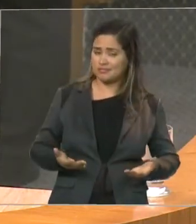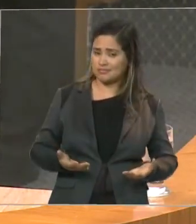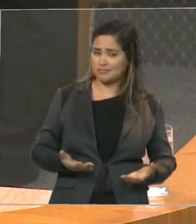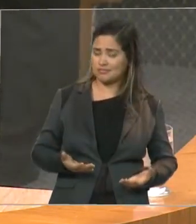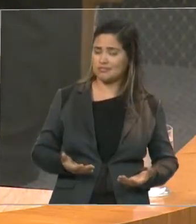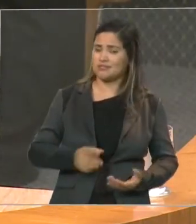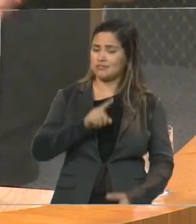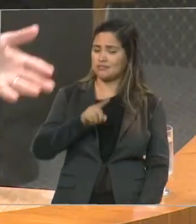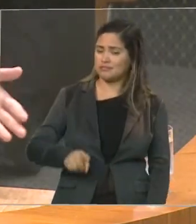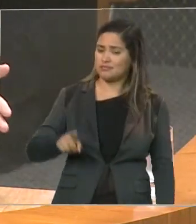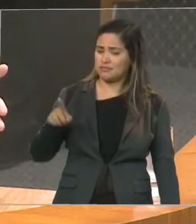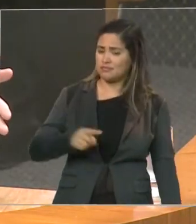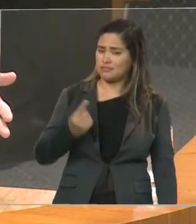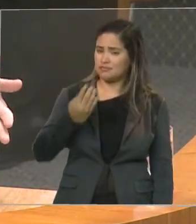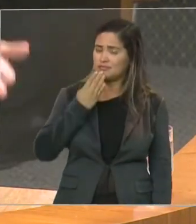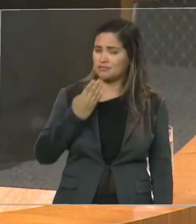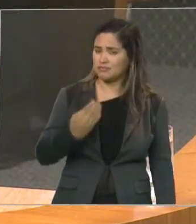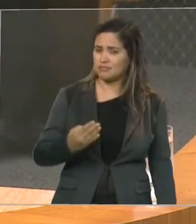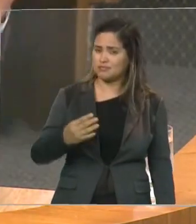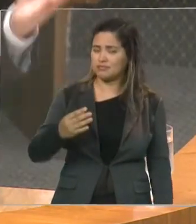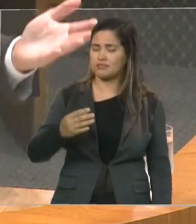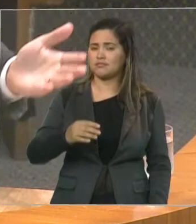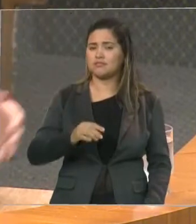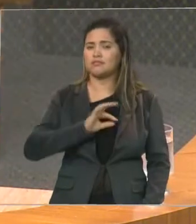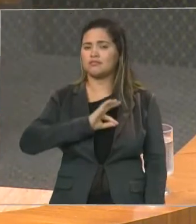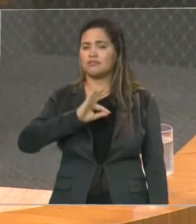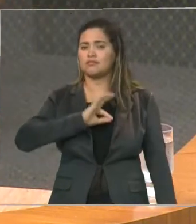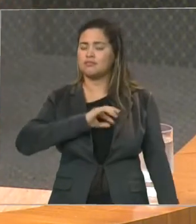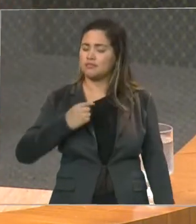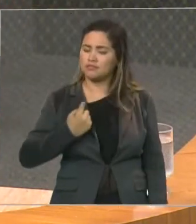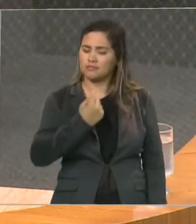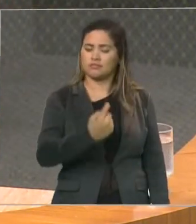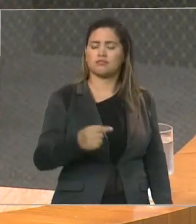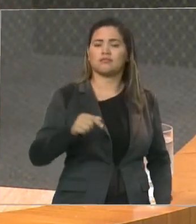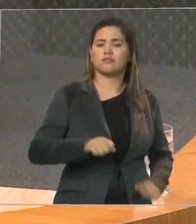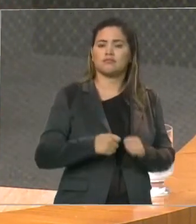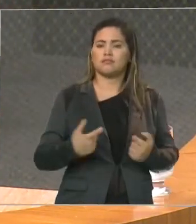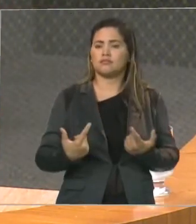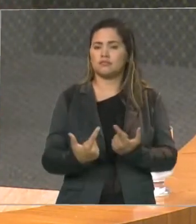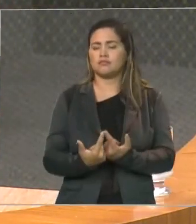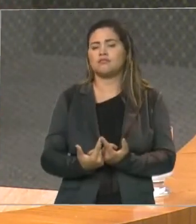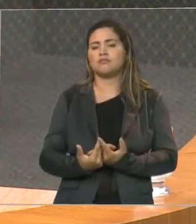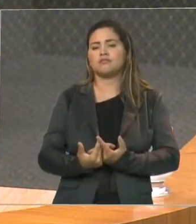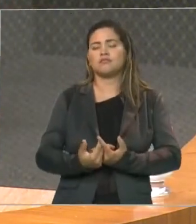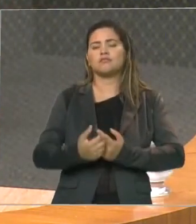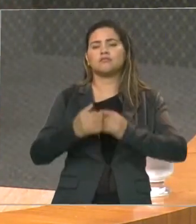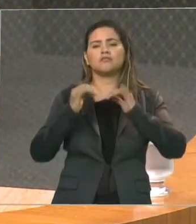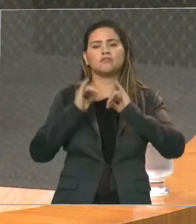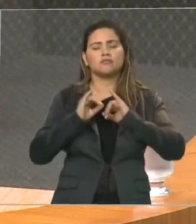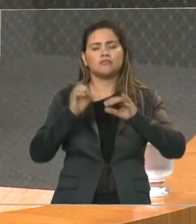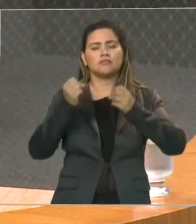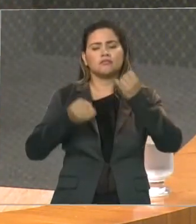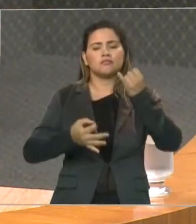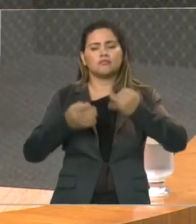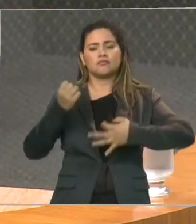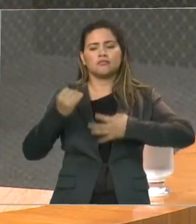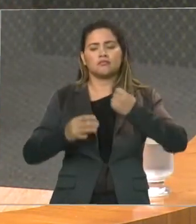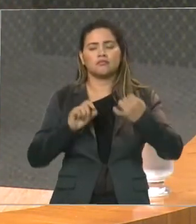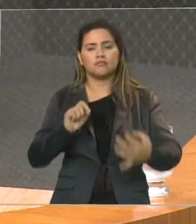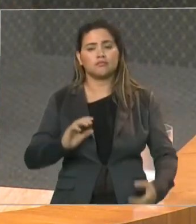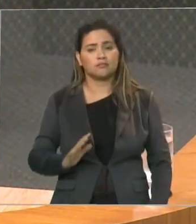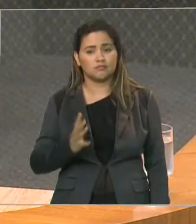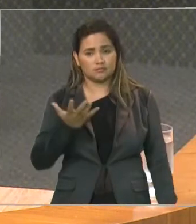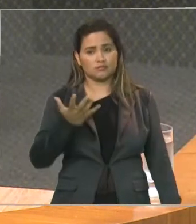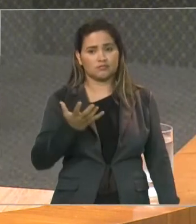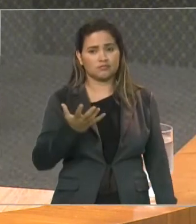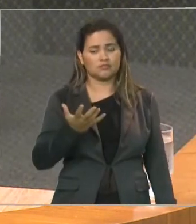para que os oficiais da Polícia Militar possam vir a essa casa, dar o seu depoimento, a sua testemunha do que aconteceu,